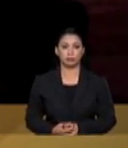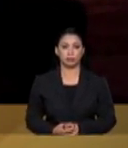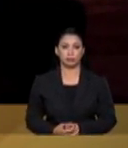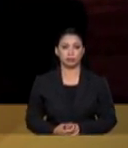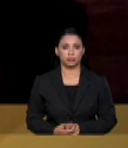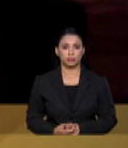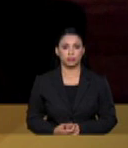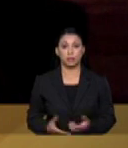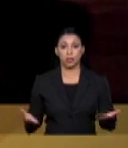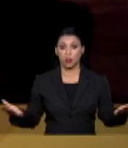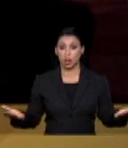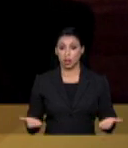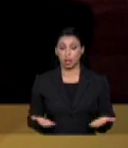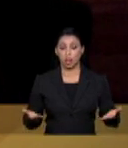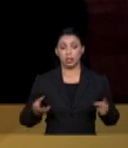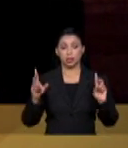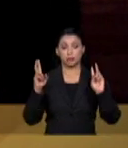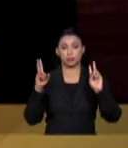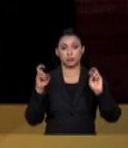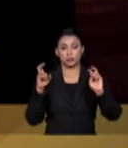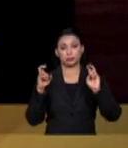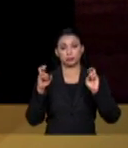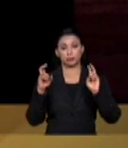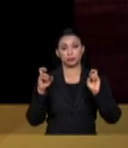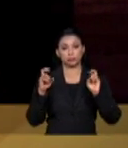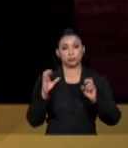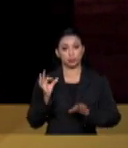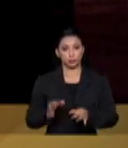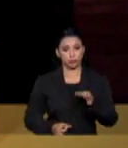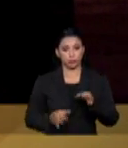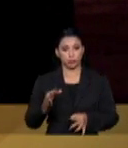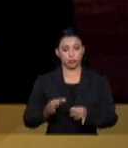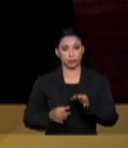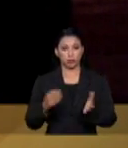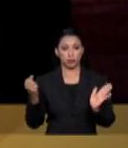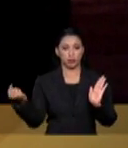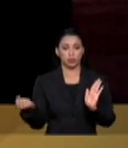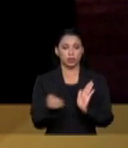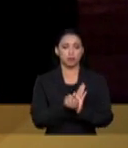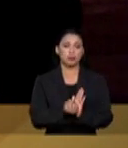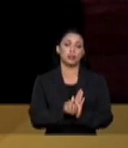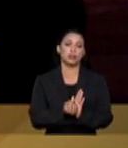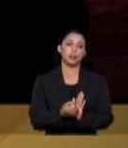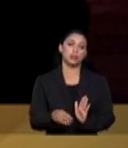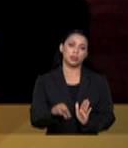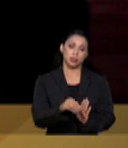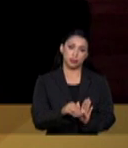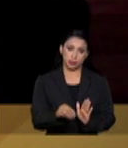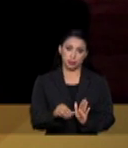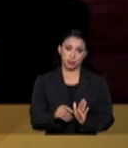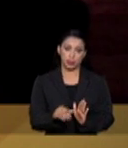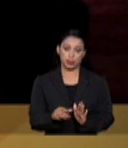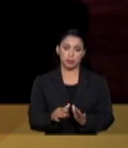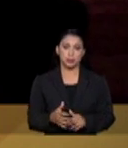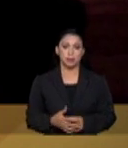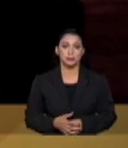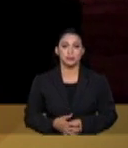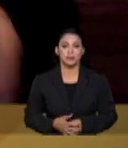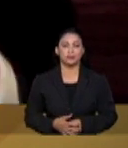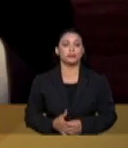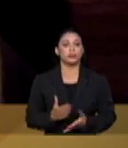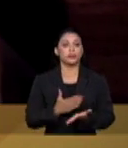agora avançar no tema da natureza jurídica da demarcação e ao fazê-lo